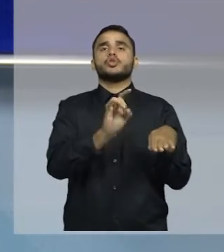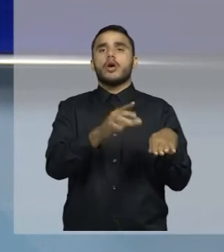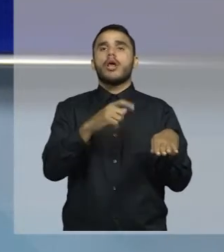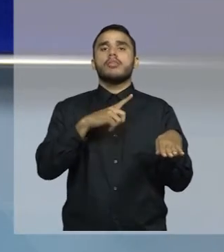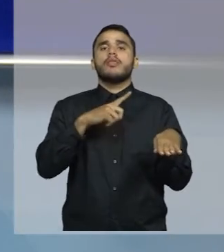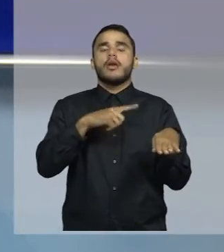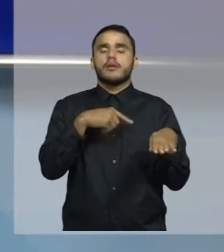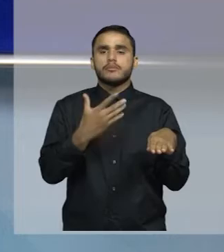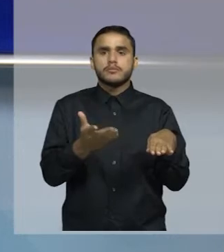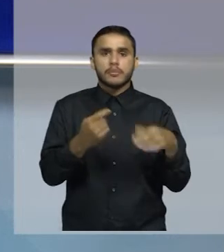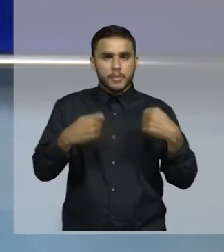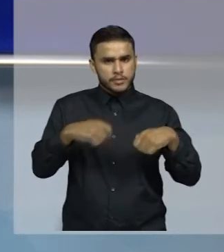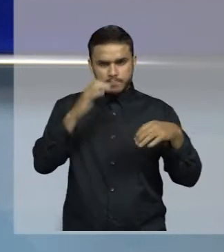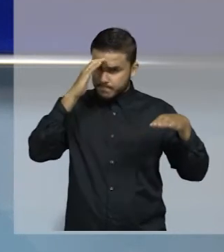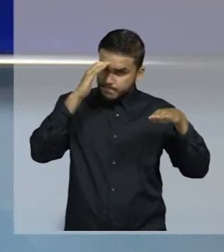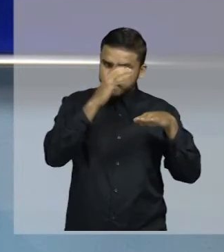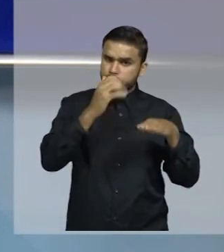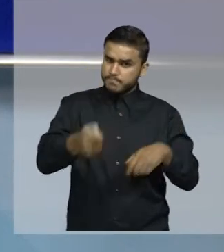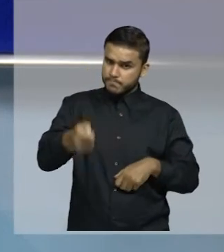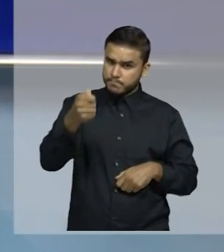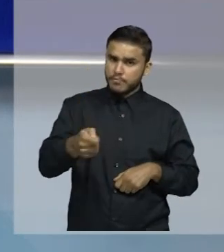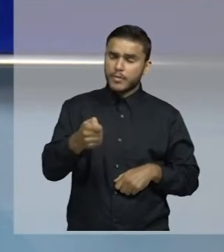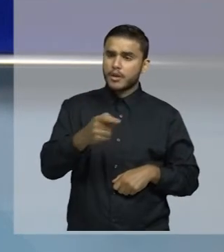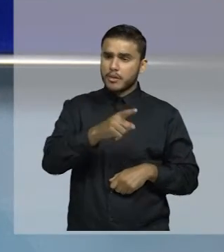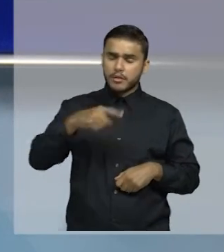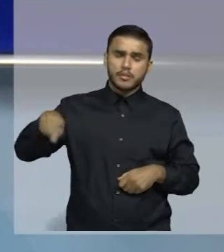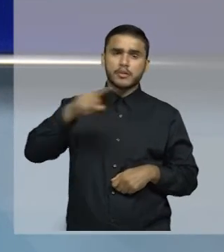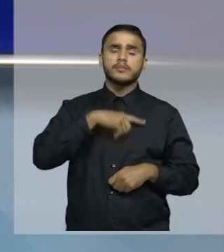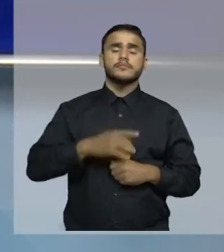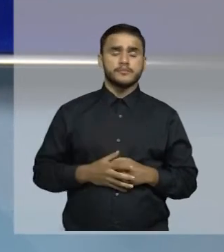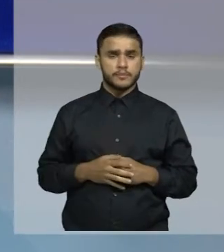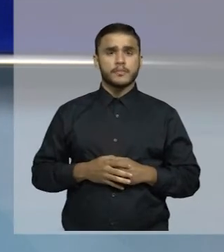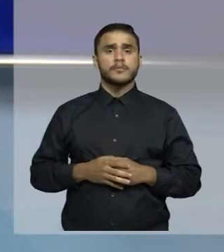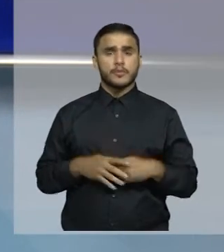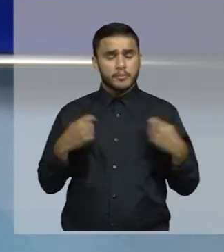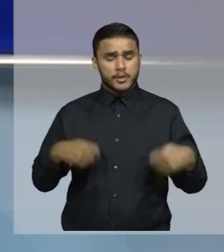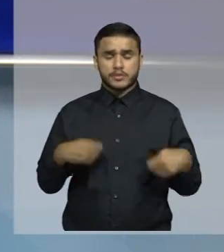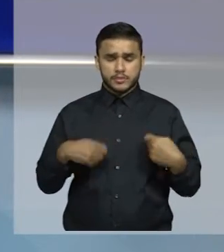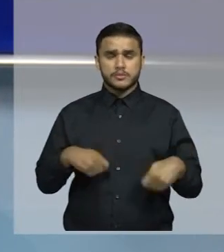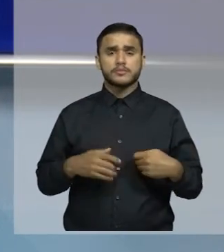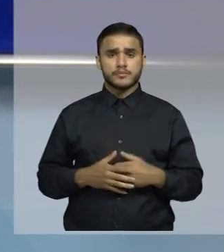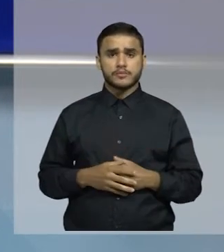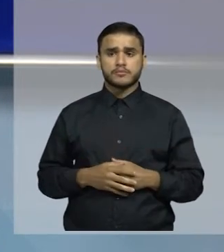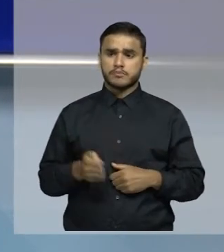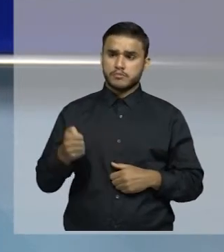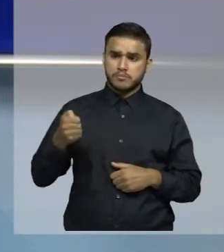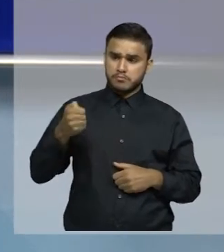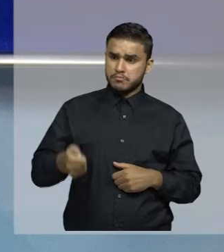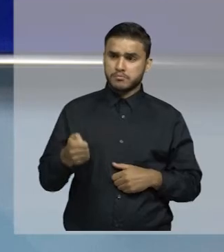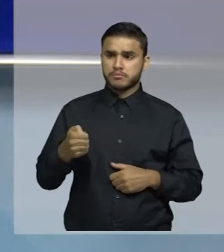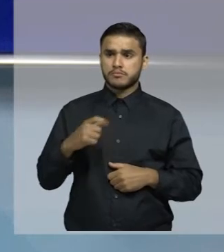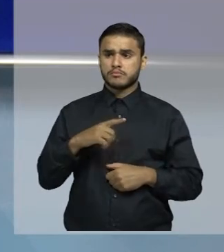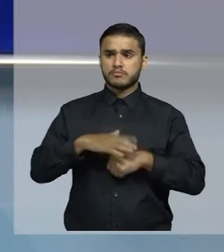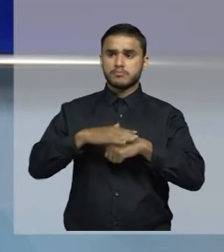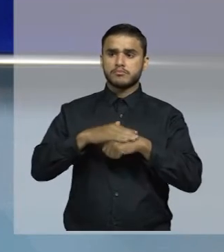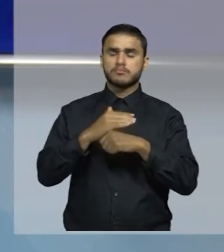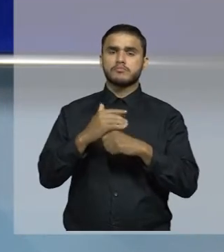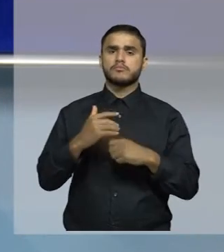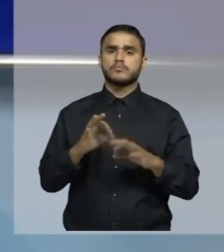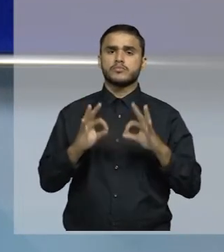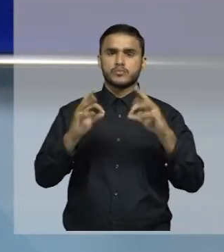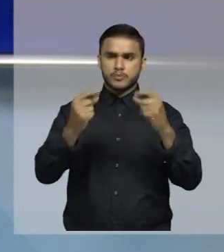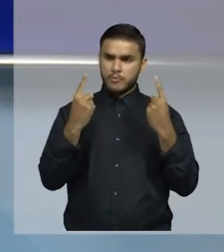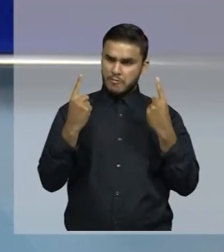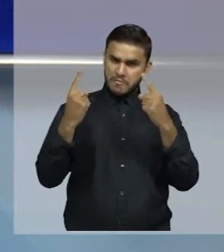estar efetivado. E para que esses direitos se efetivem, obviamente que exige autoridade,